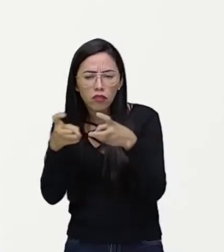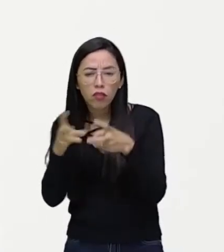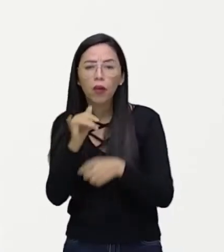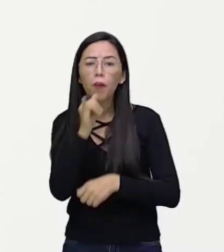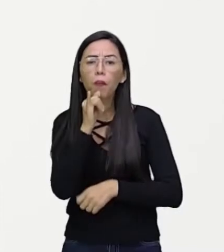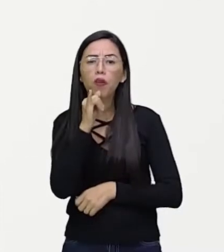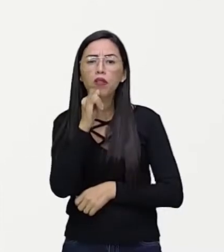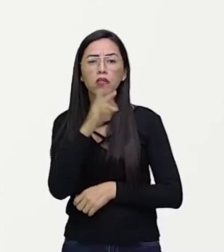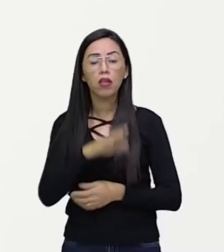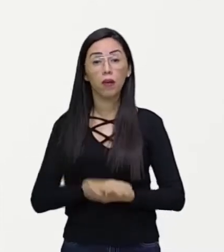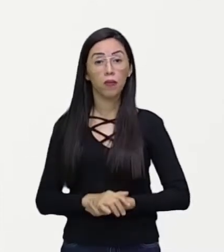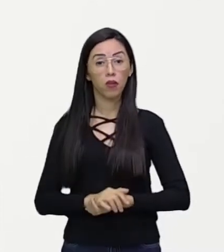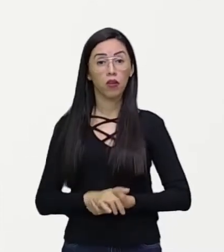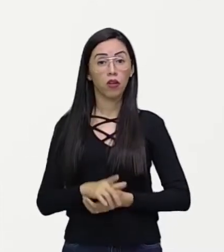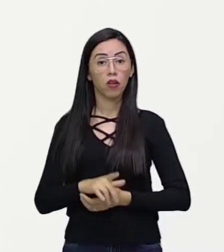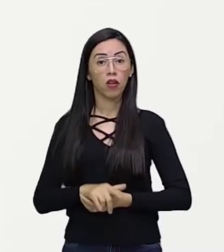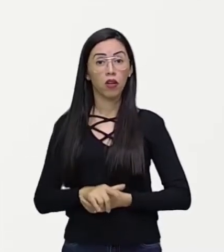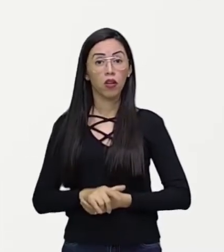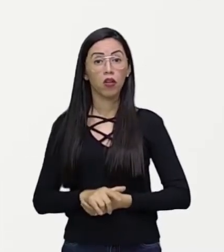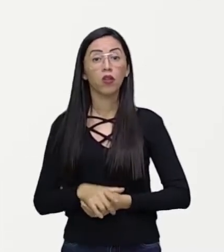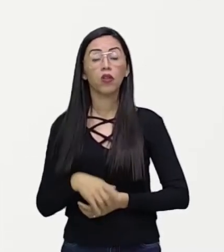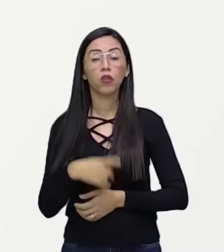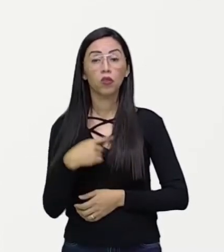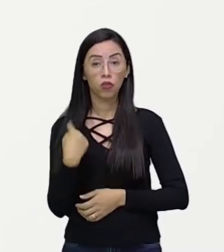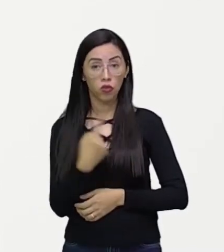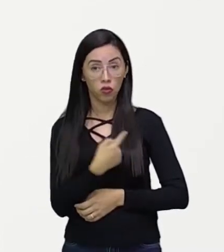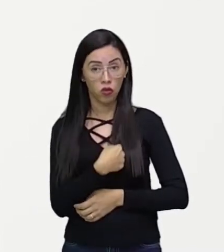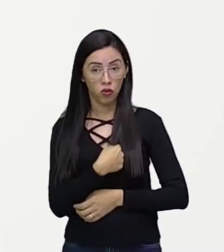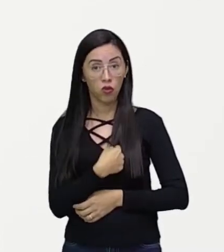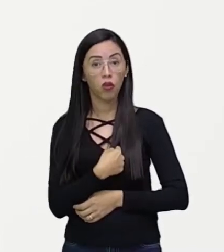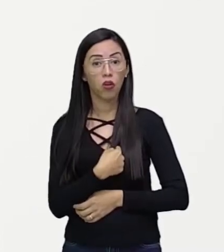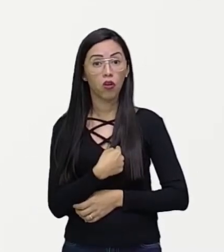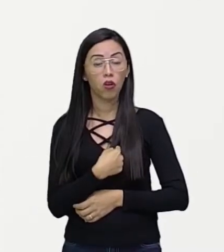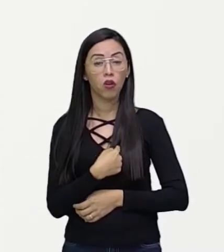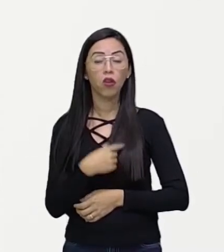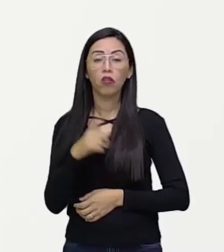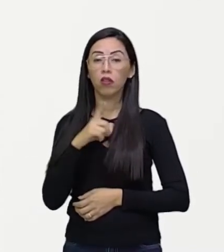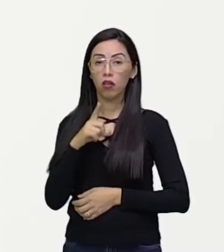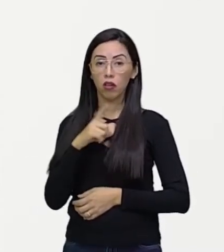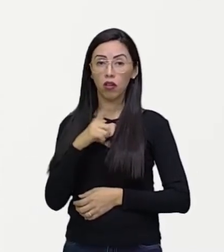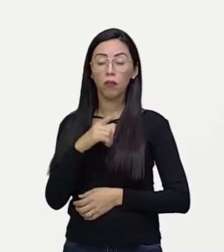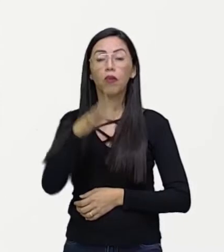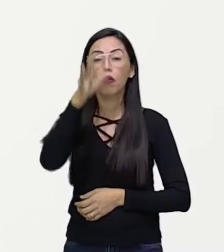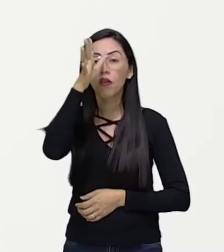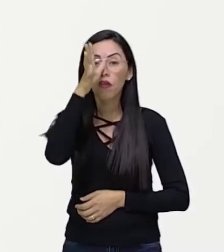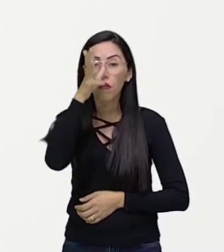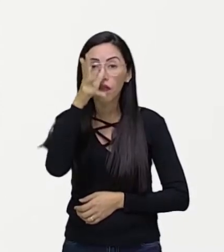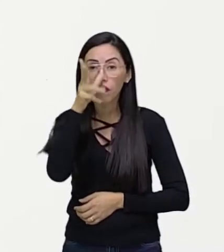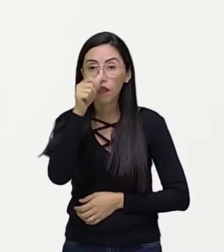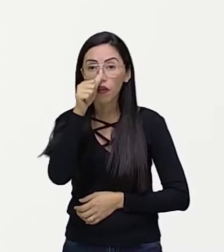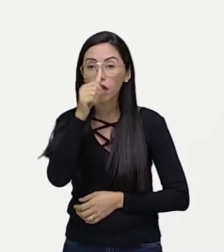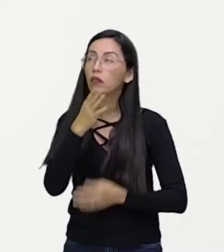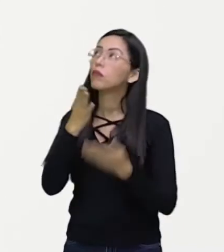instrumentos de medidas? Que nós utilizamos. Como exemplo, temos o frango,